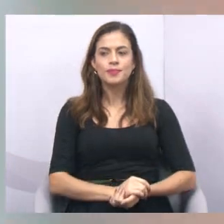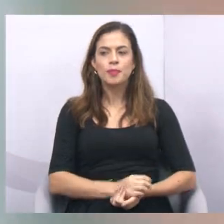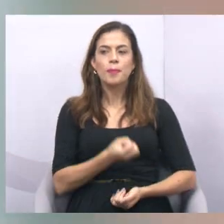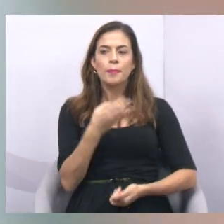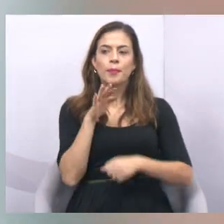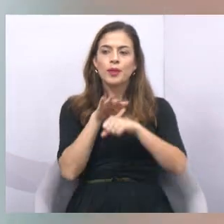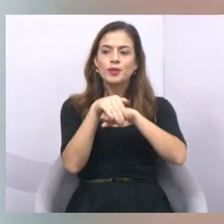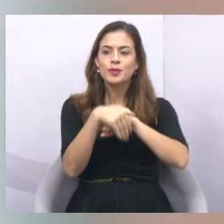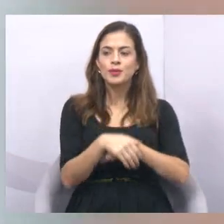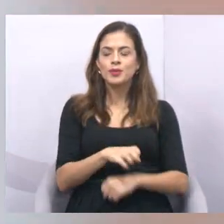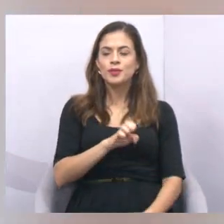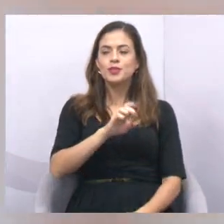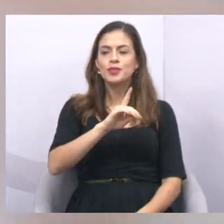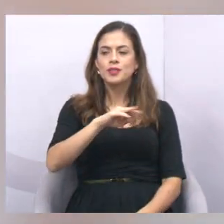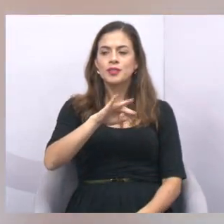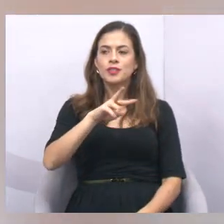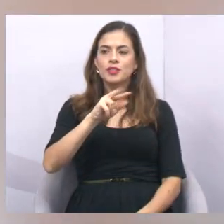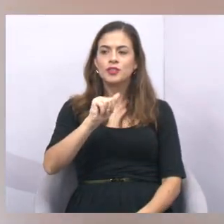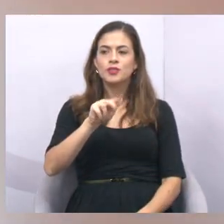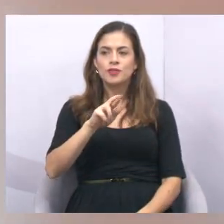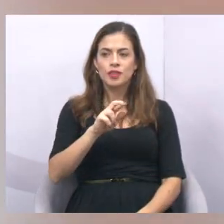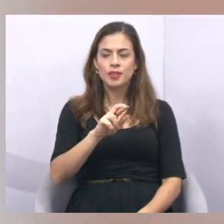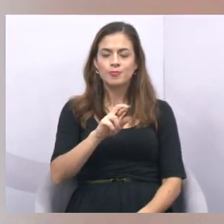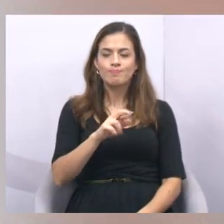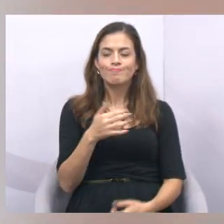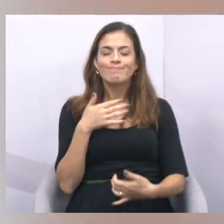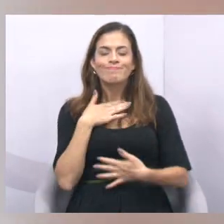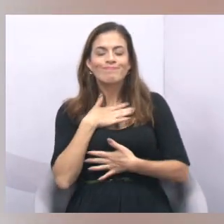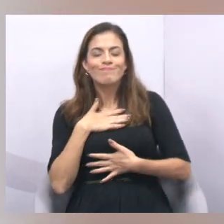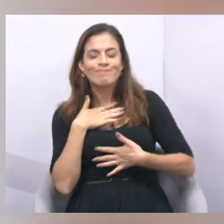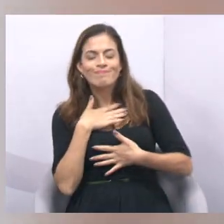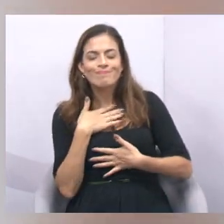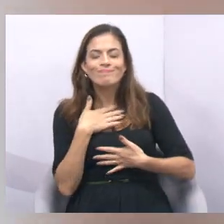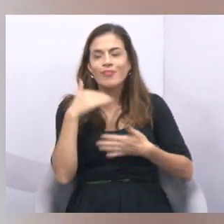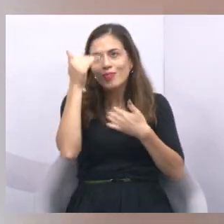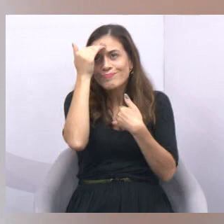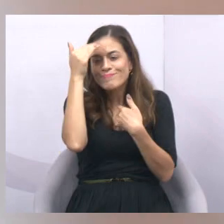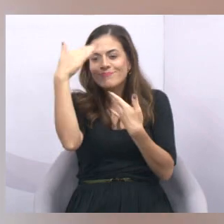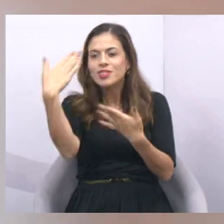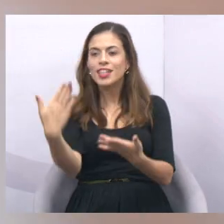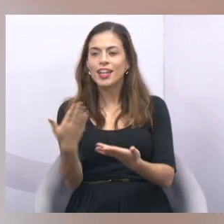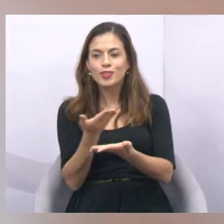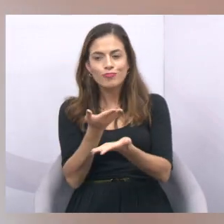noite, Edivar. É um prazer estar prestando essa homenagem a você.